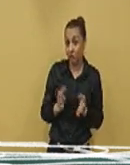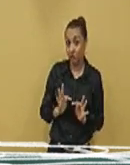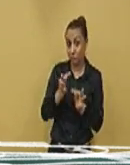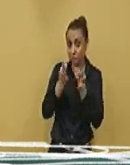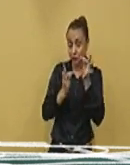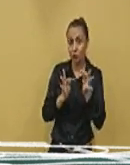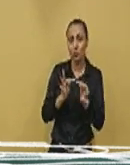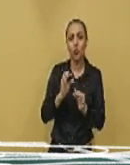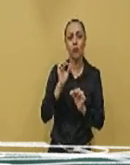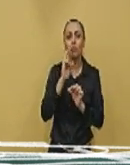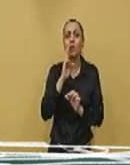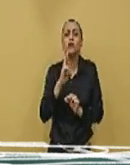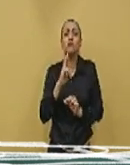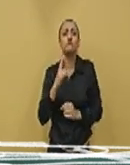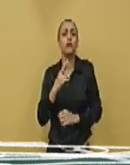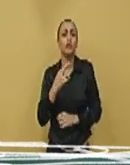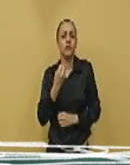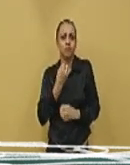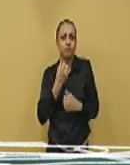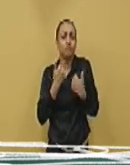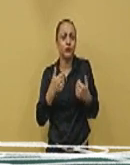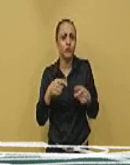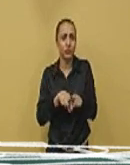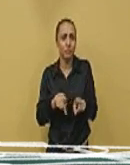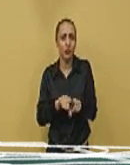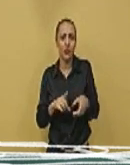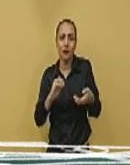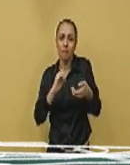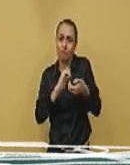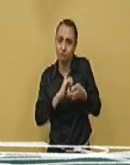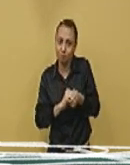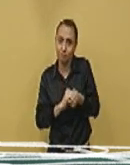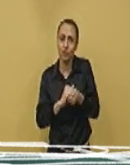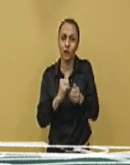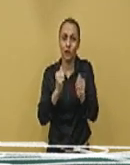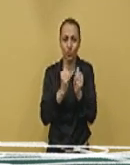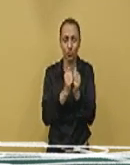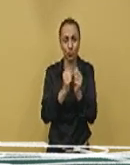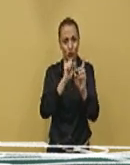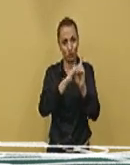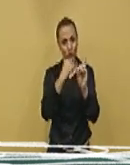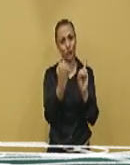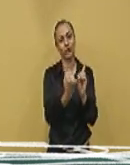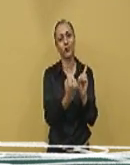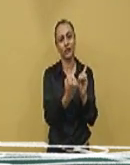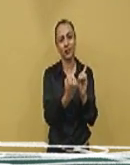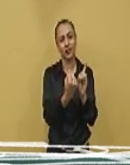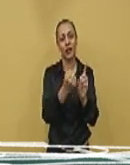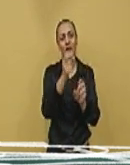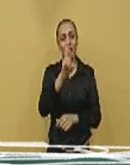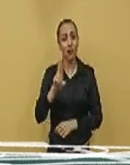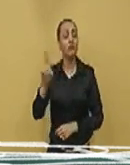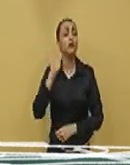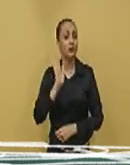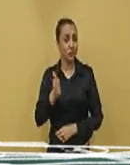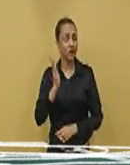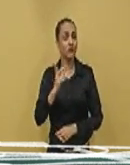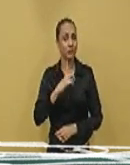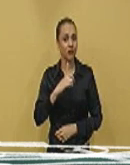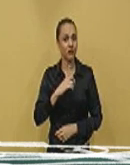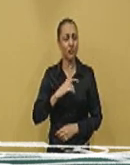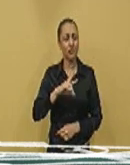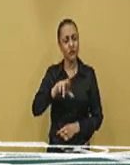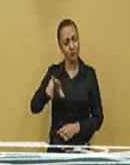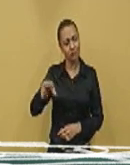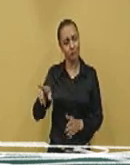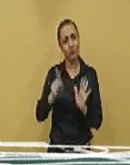alternativa é as parcerias com a sociedade. A universidade já faz isso. Existem vários